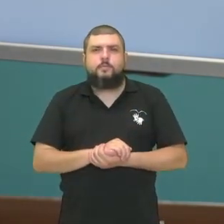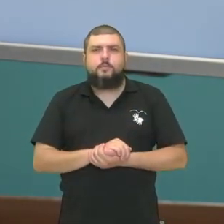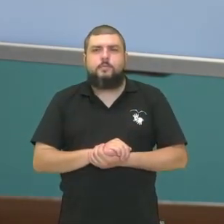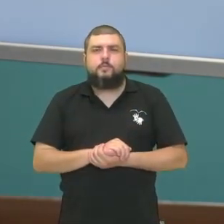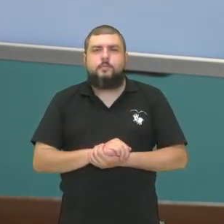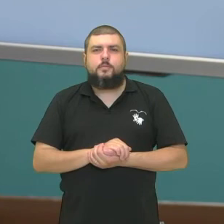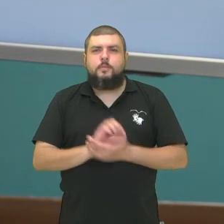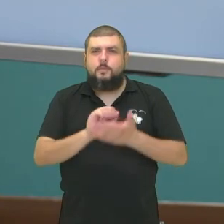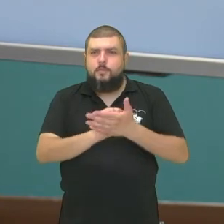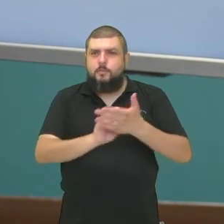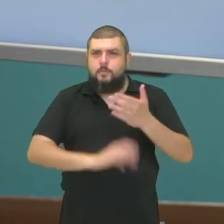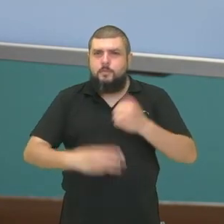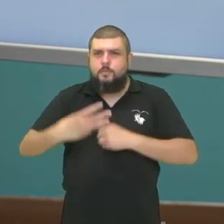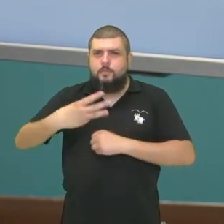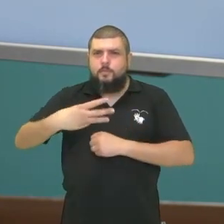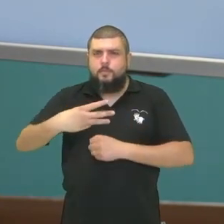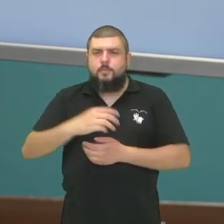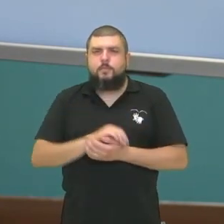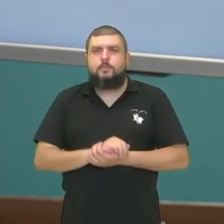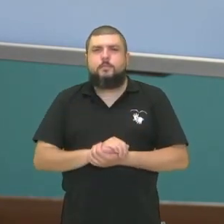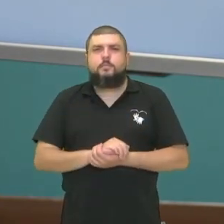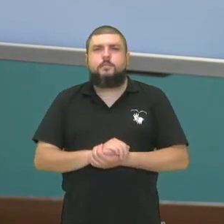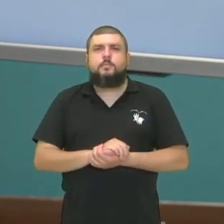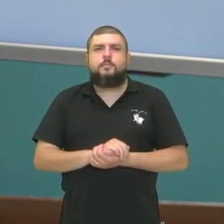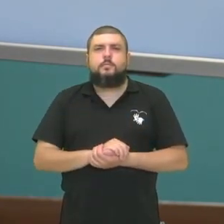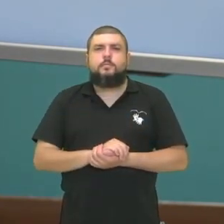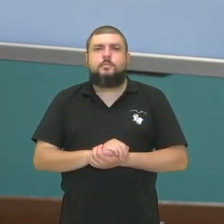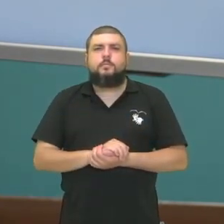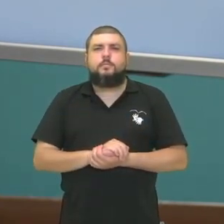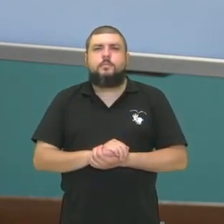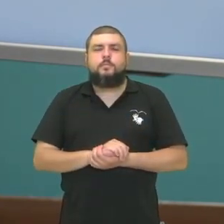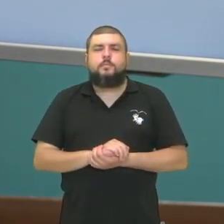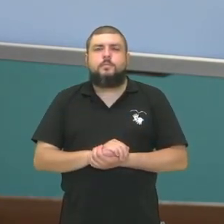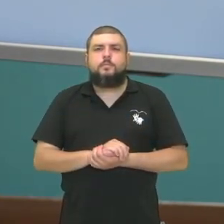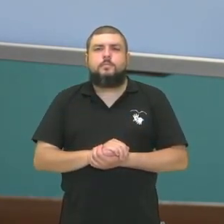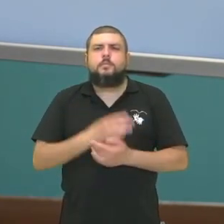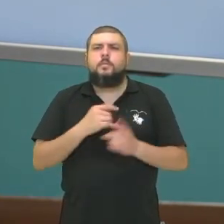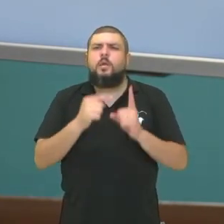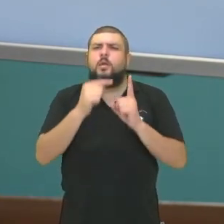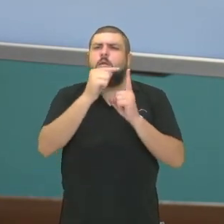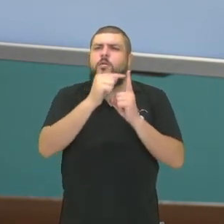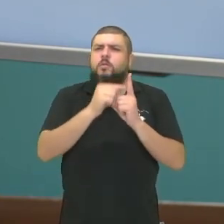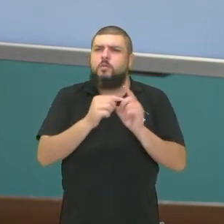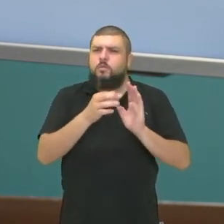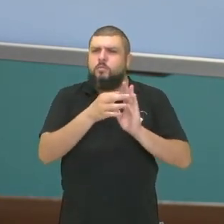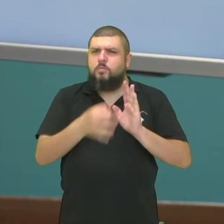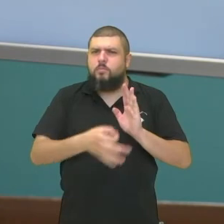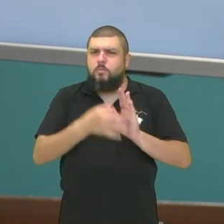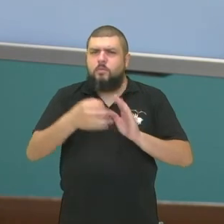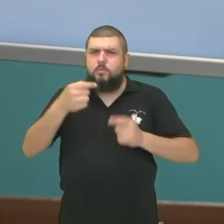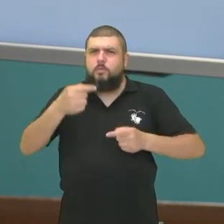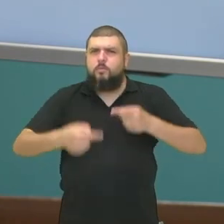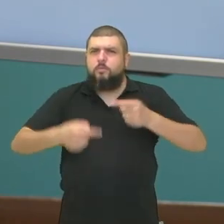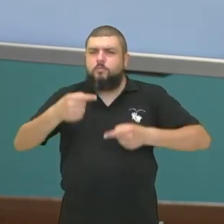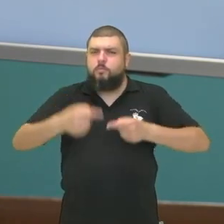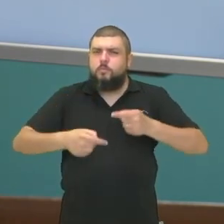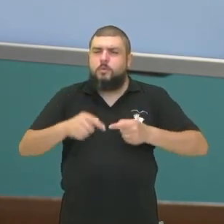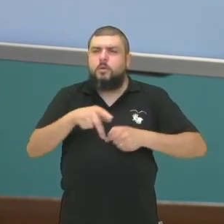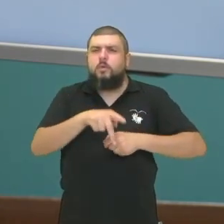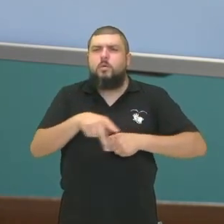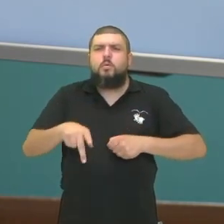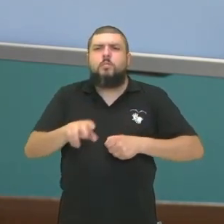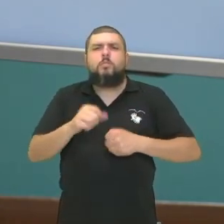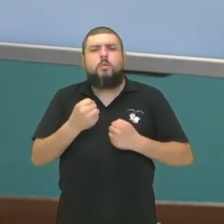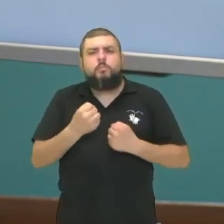número 3, com base no mesmo trecho. Que tipo de argumento foi utilizado pelo professor para defender